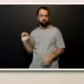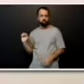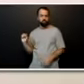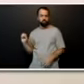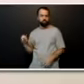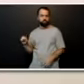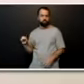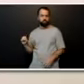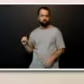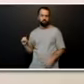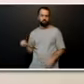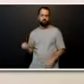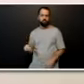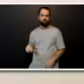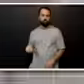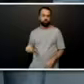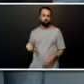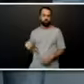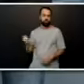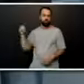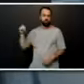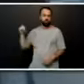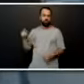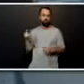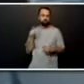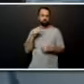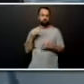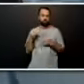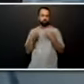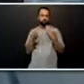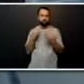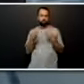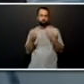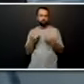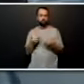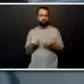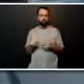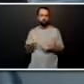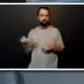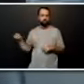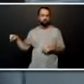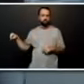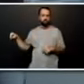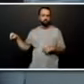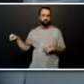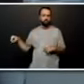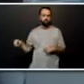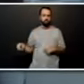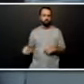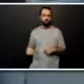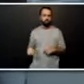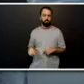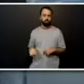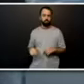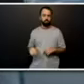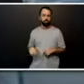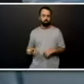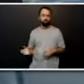Em matemática, nós falamos, os naturais